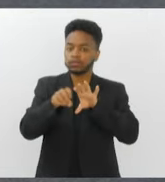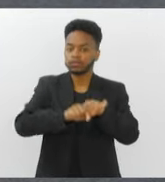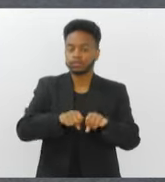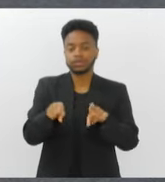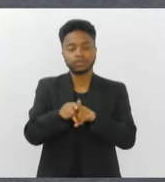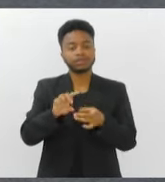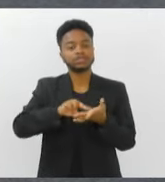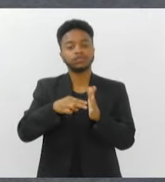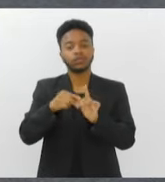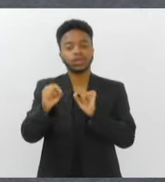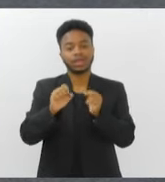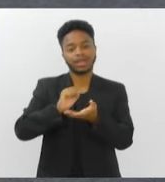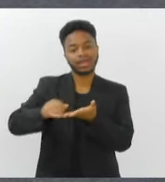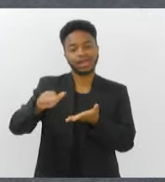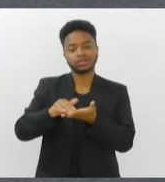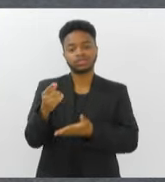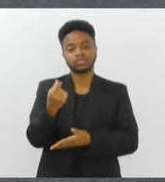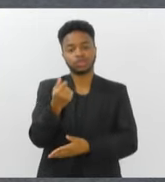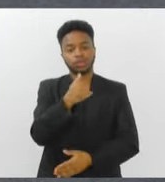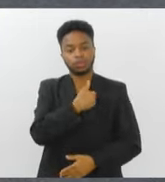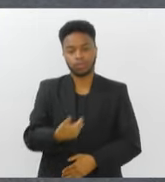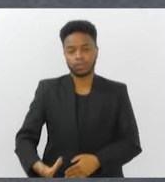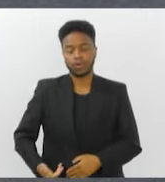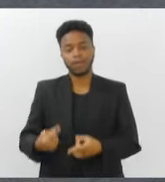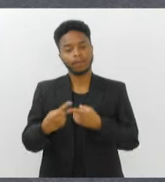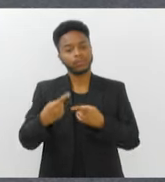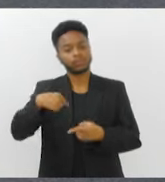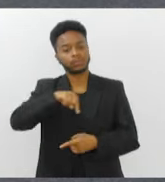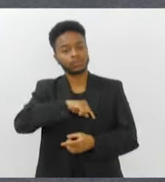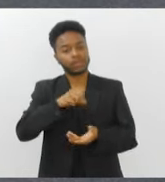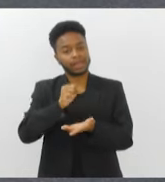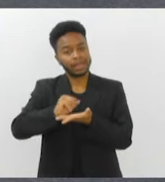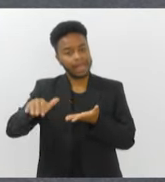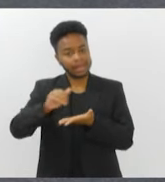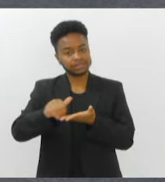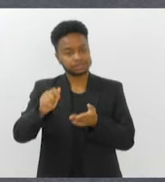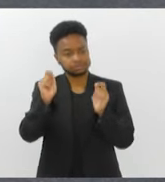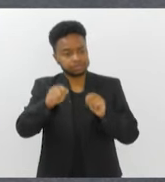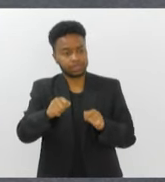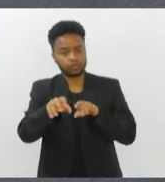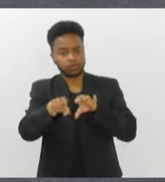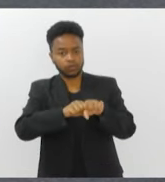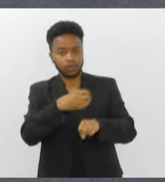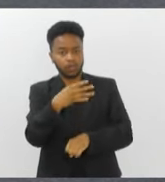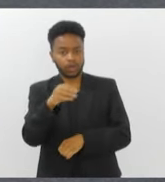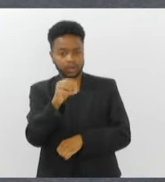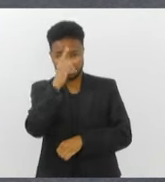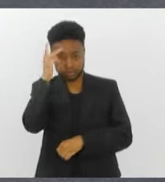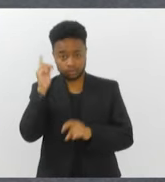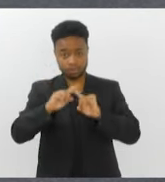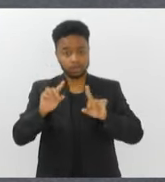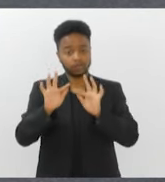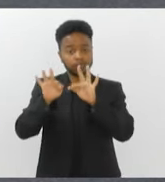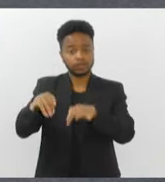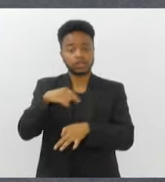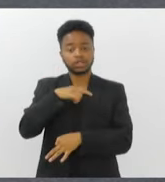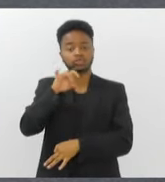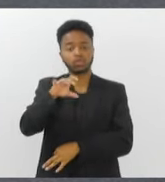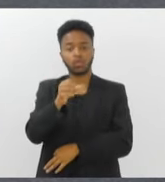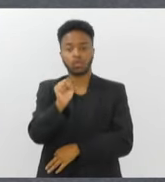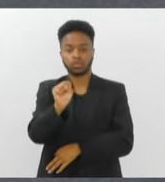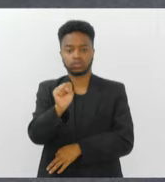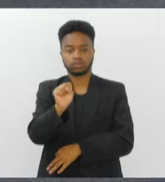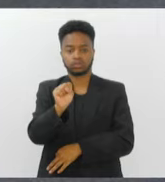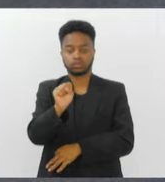de dinheiro público, porque a gente gasta o suficiente para formar 40 e termina formando 8.